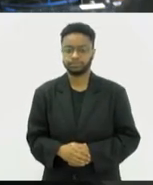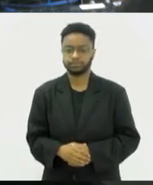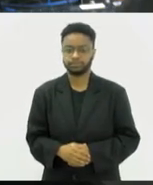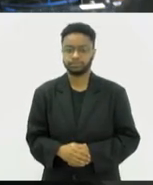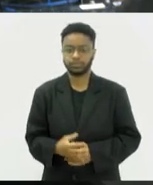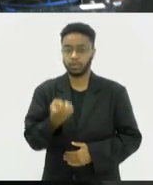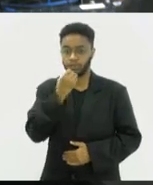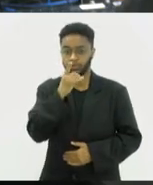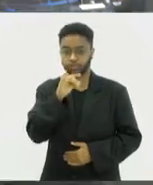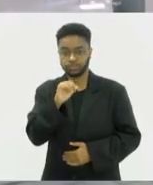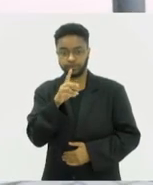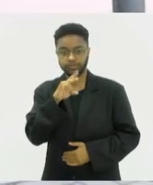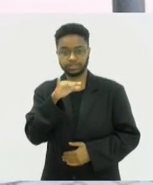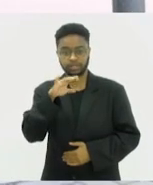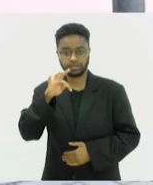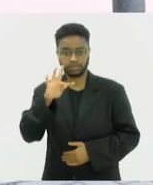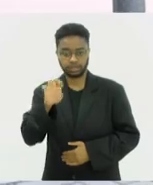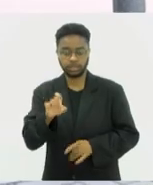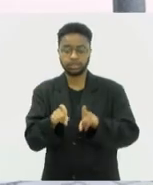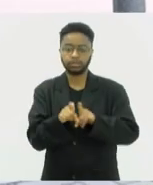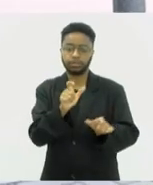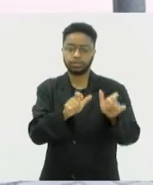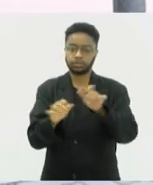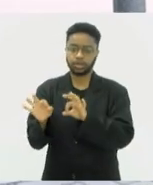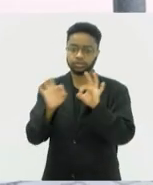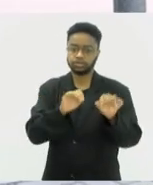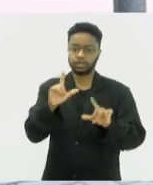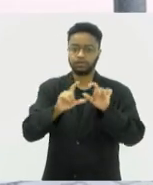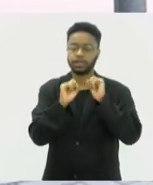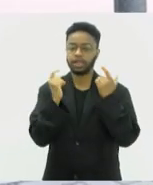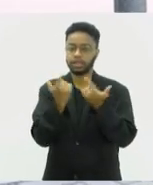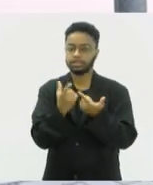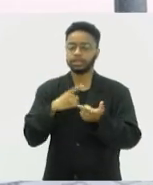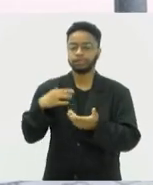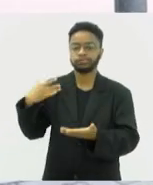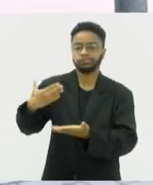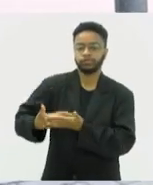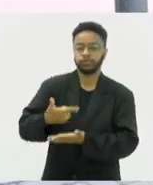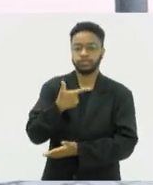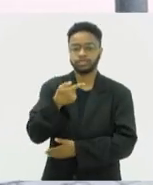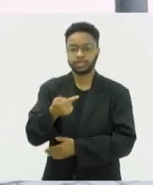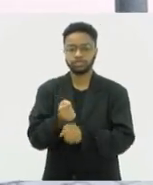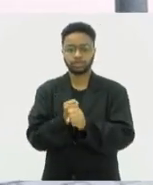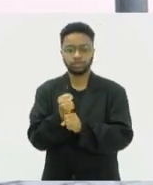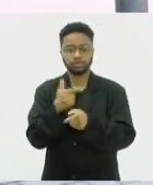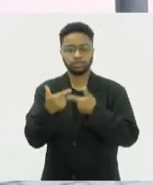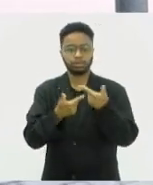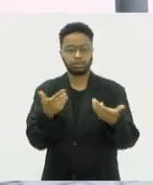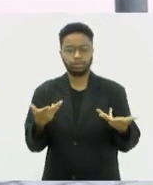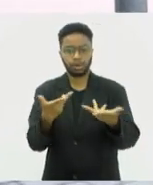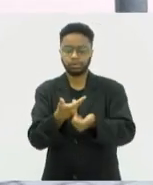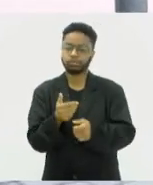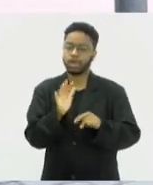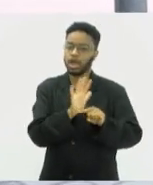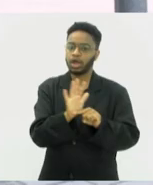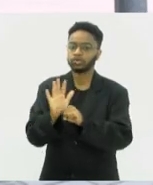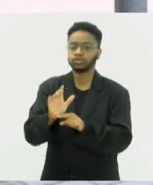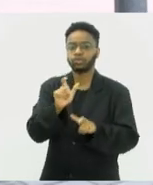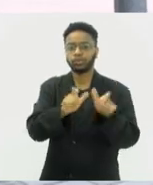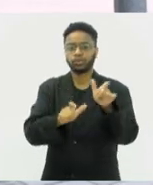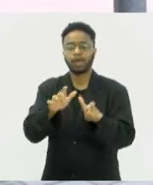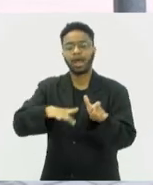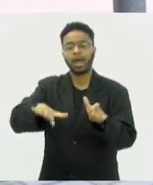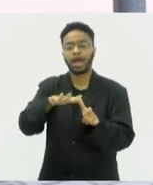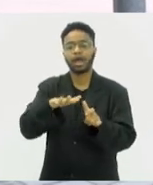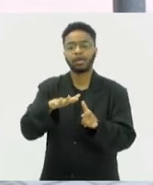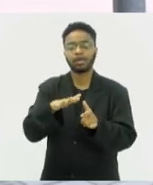Bom dia, Vicente. Bom dia a todos que acompanham a TV Alerj. São 27 anos de um trabalho incrível, contribuindo aí para o nosso audiovisual, né, e